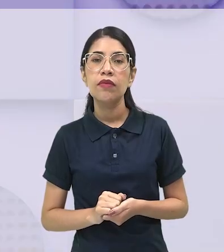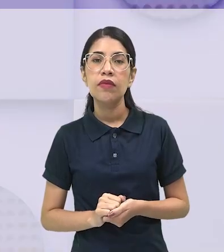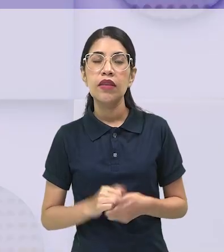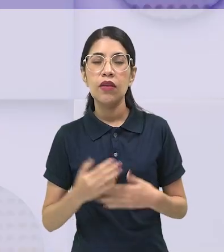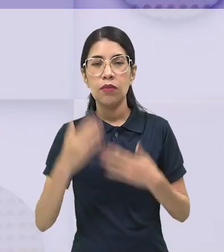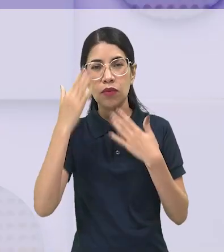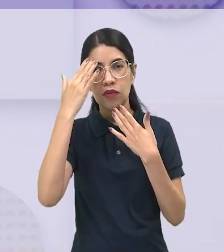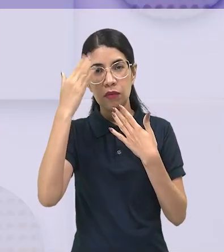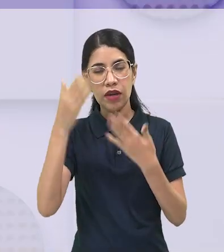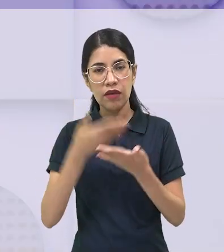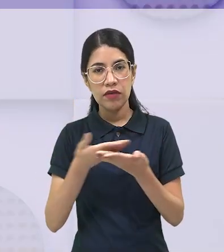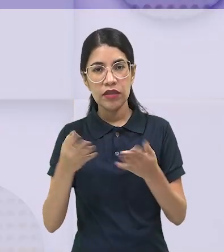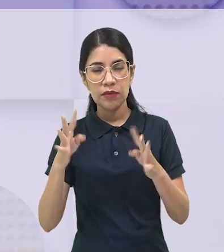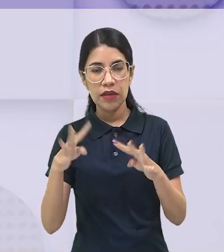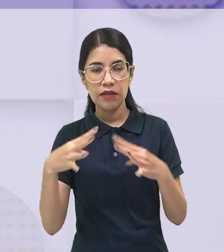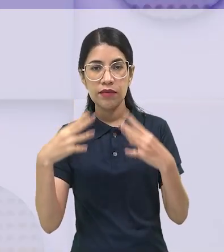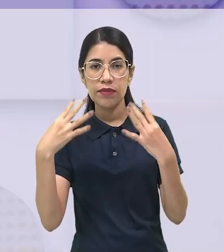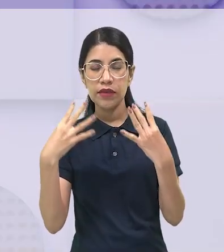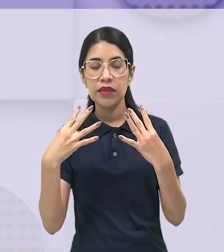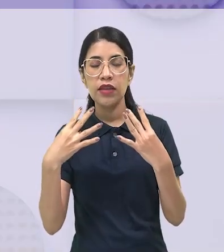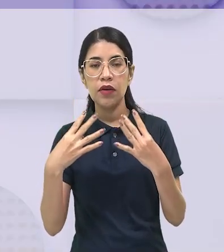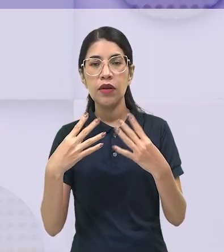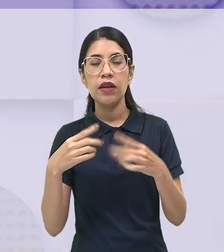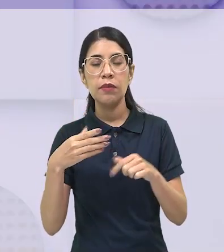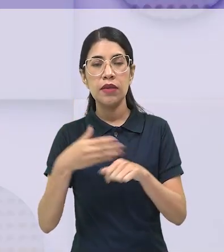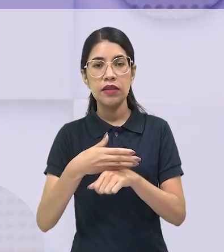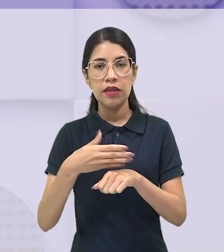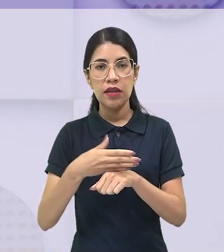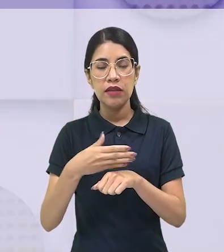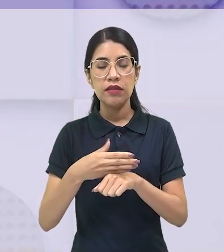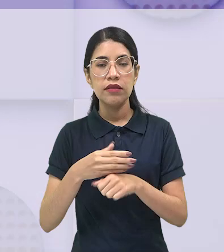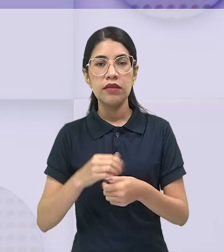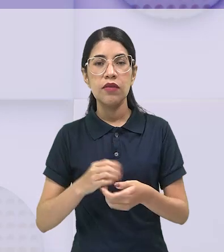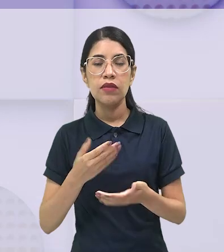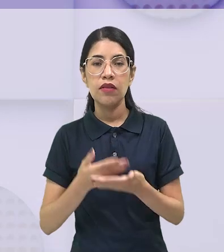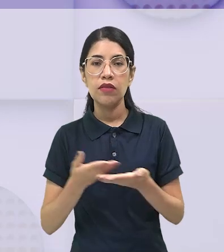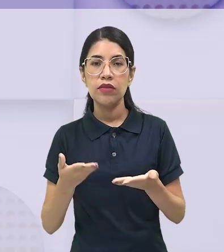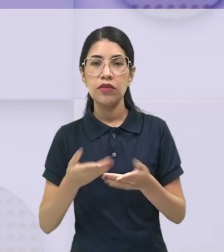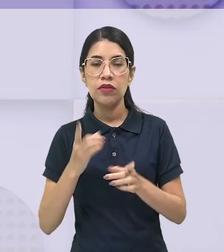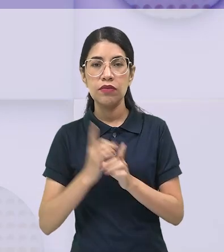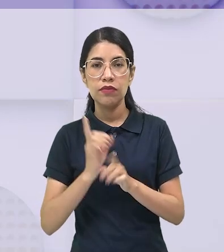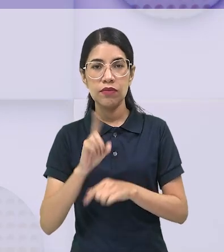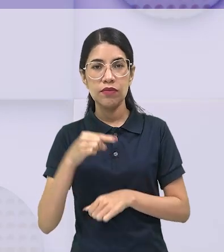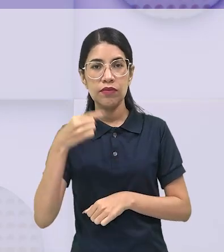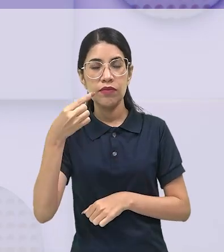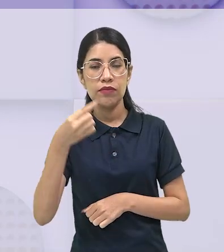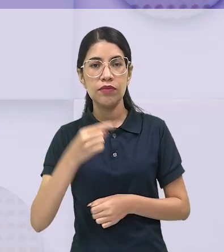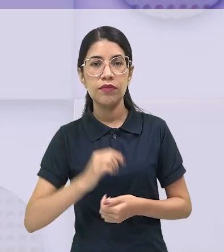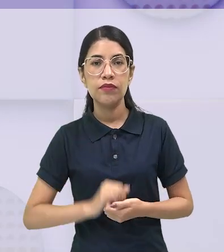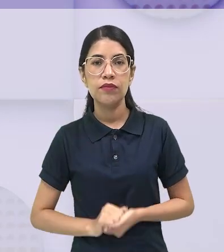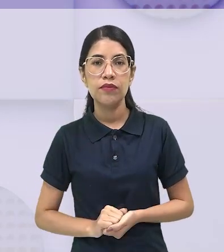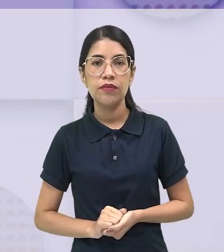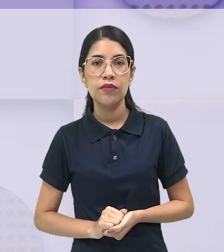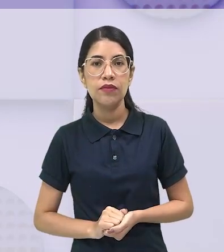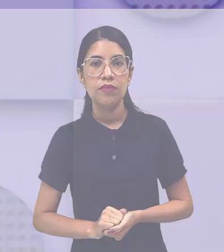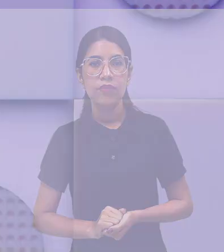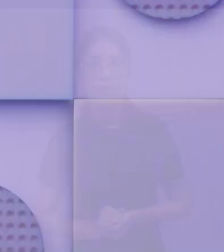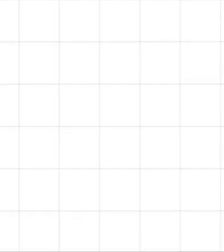alunos, muito obrigado pela atenção e pela participação de vocês nesta aula e até o nosso próximo encontro.